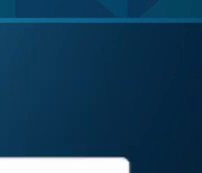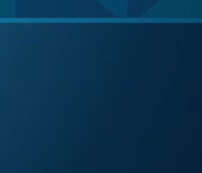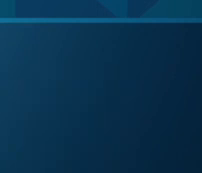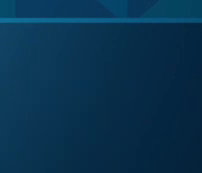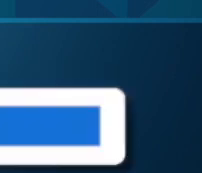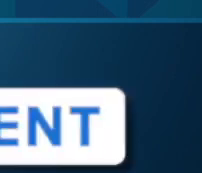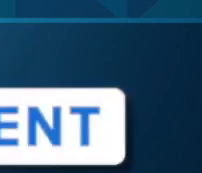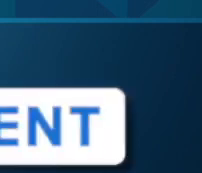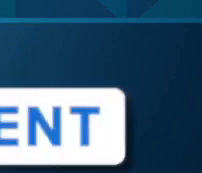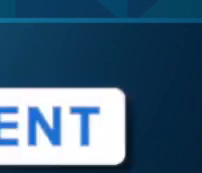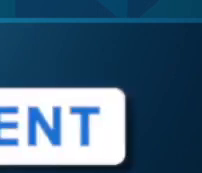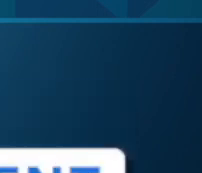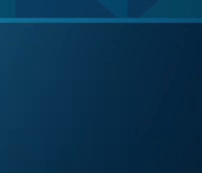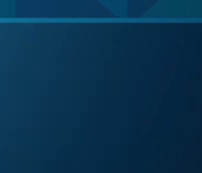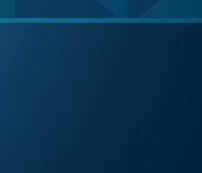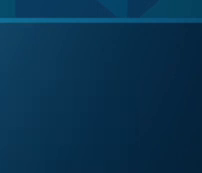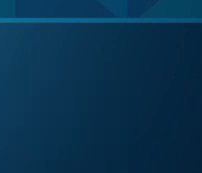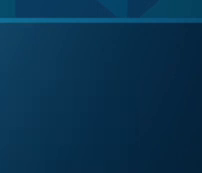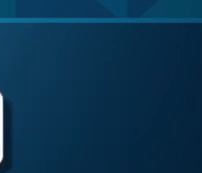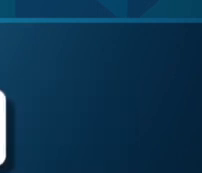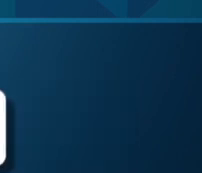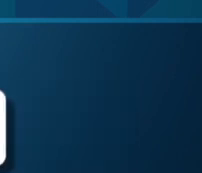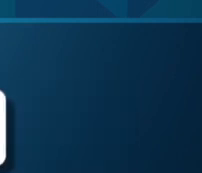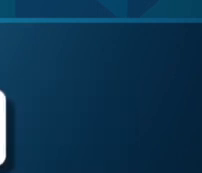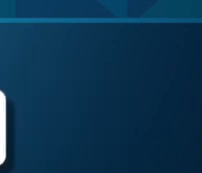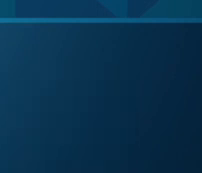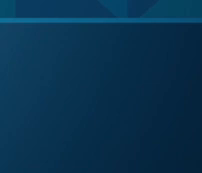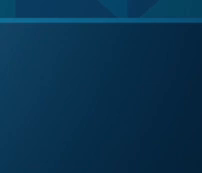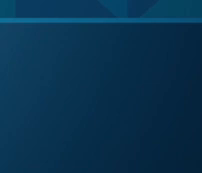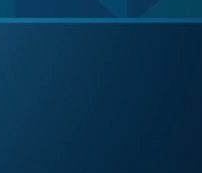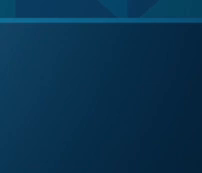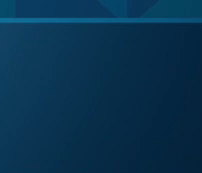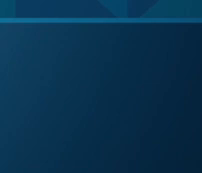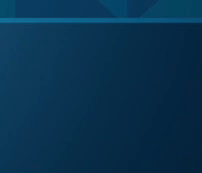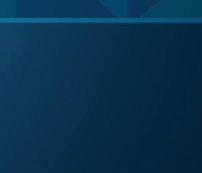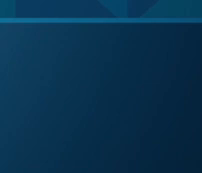notificação. Fo comentário no fahetutang ba media social Siraseluk.